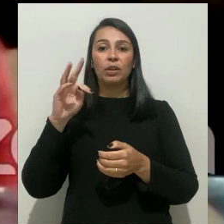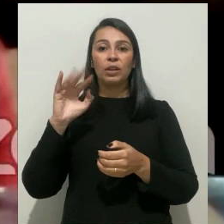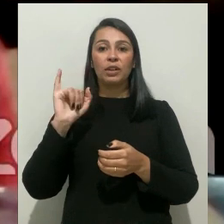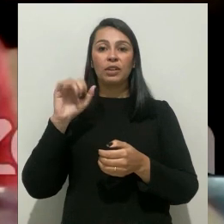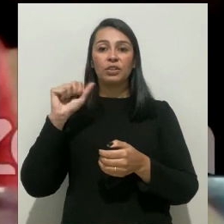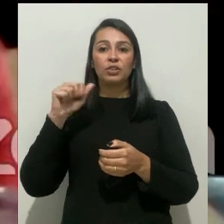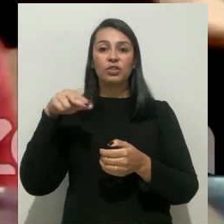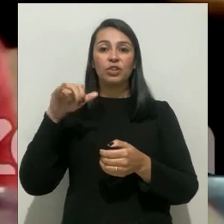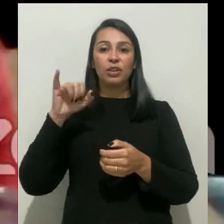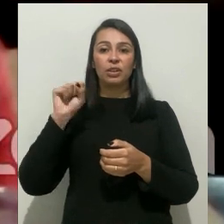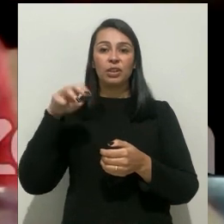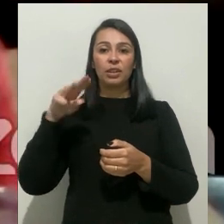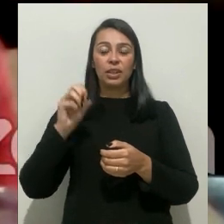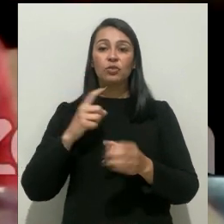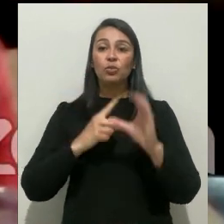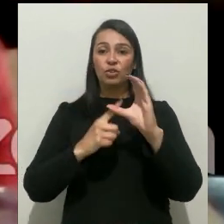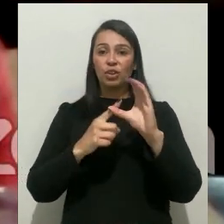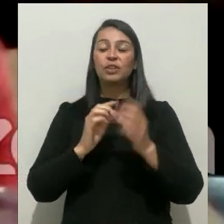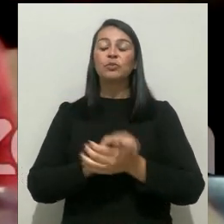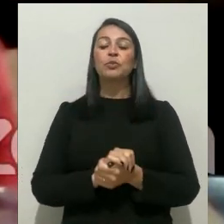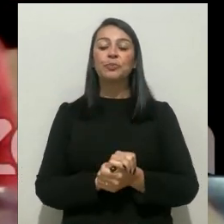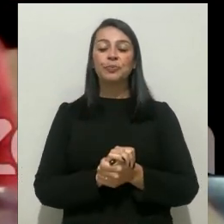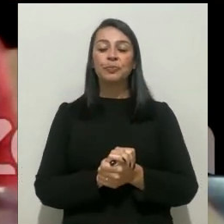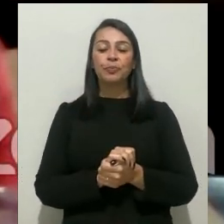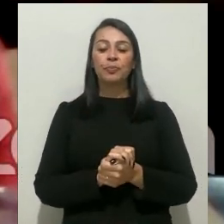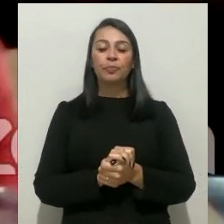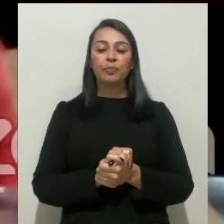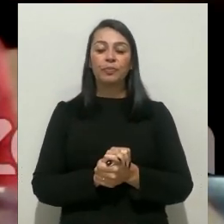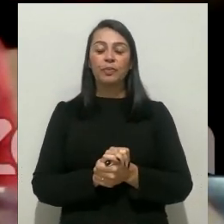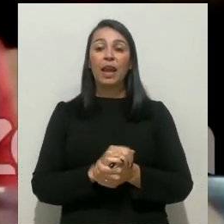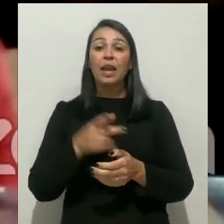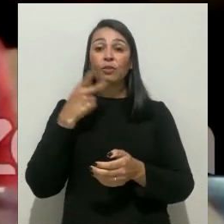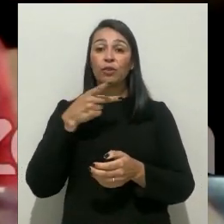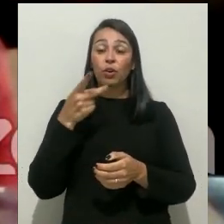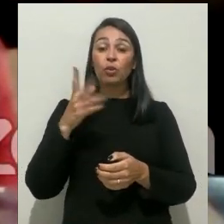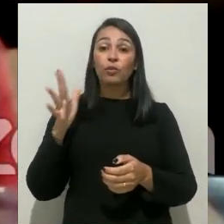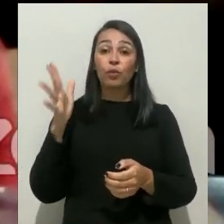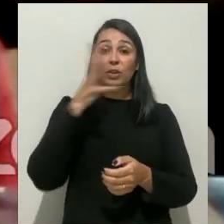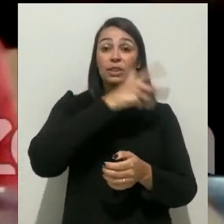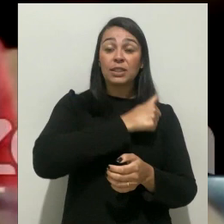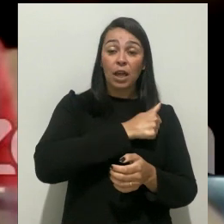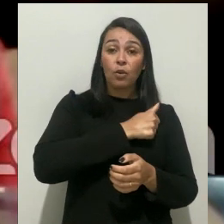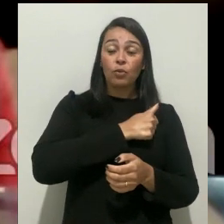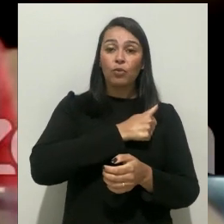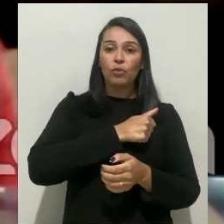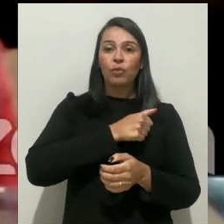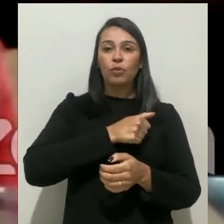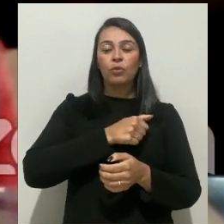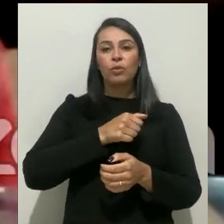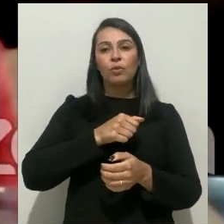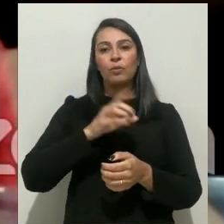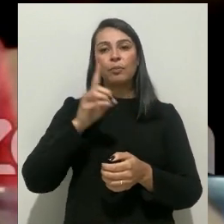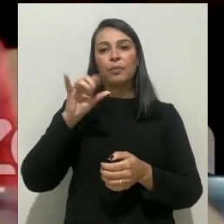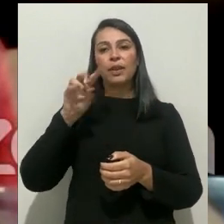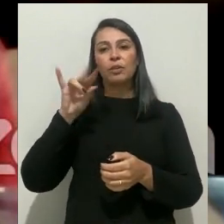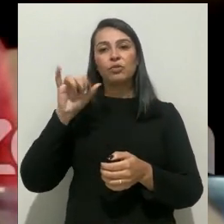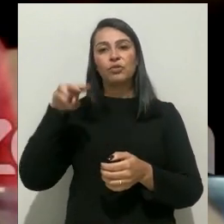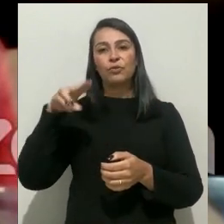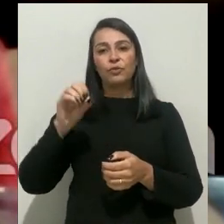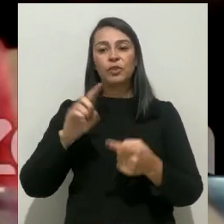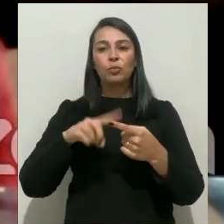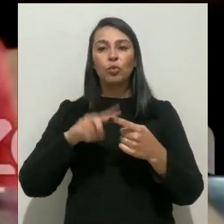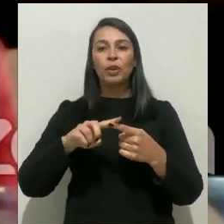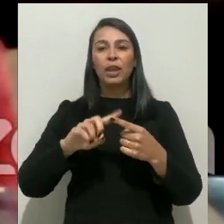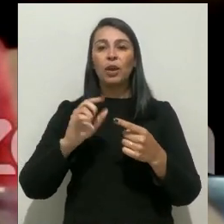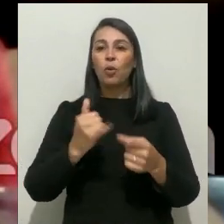e disse claramente no texto que foi salvo pelo divino, porque o único acidente fatal que ia acontecer aqui nessa